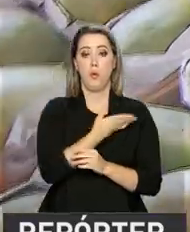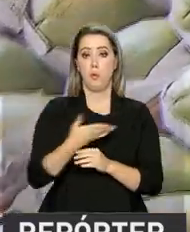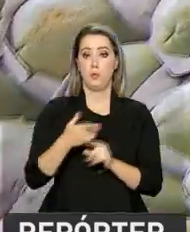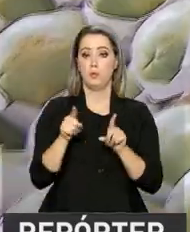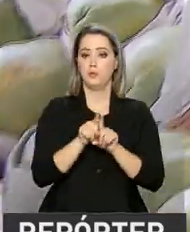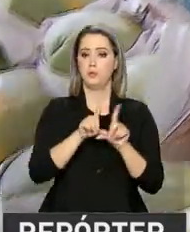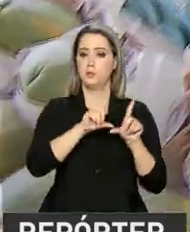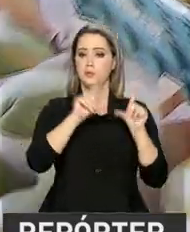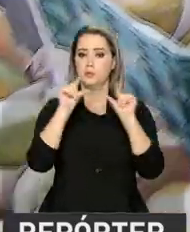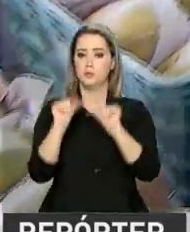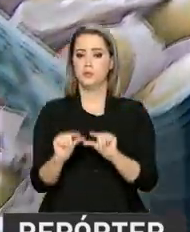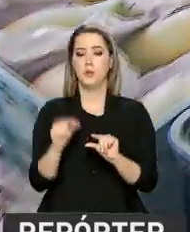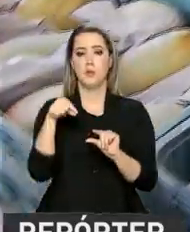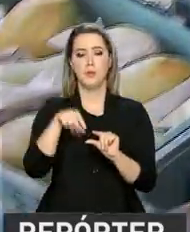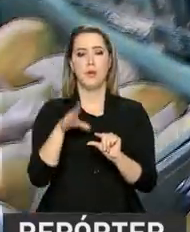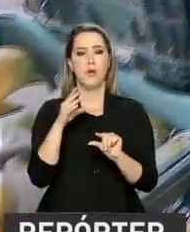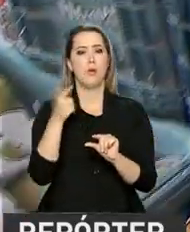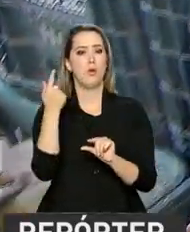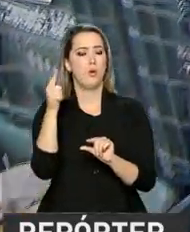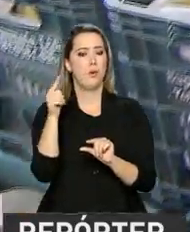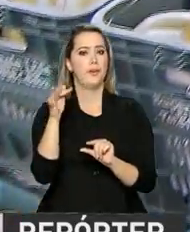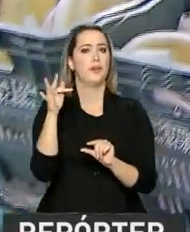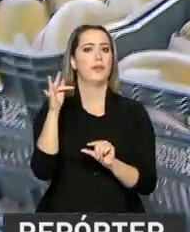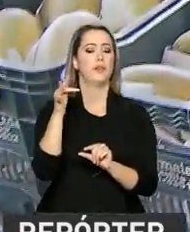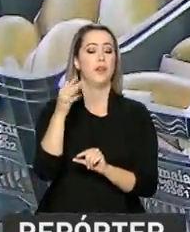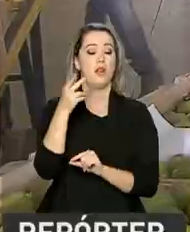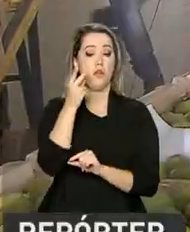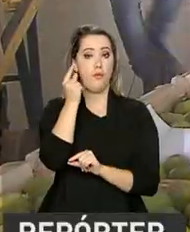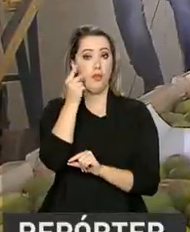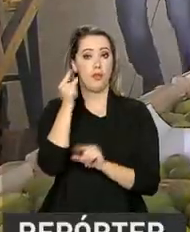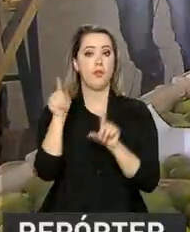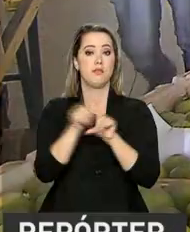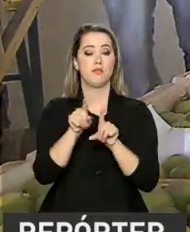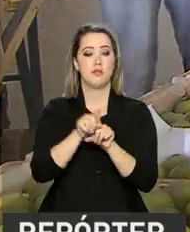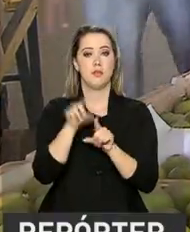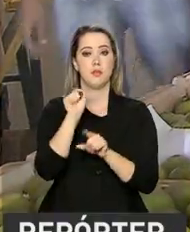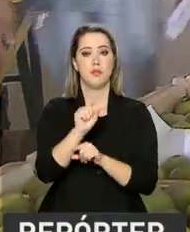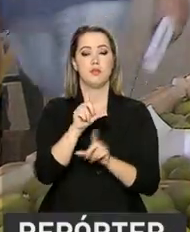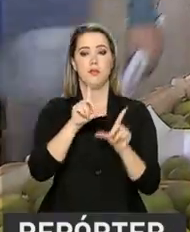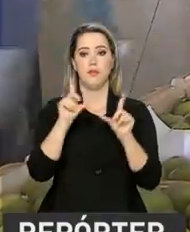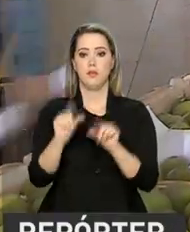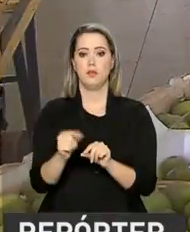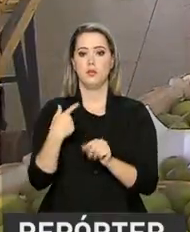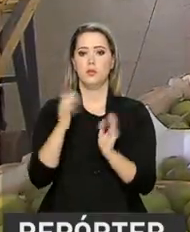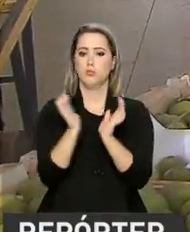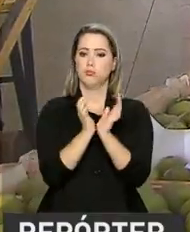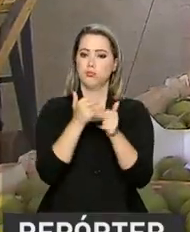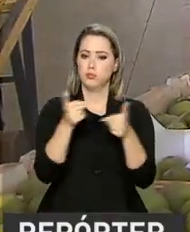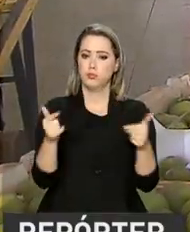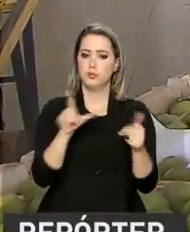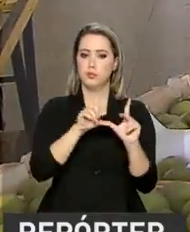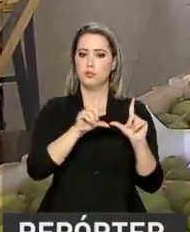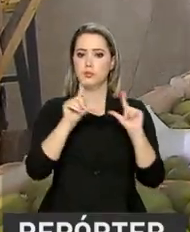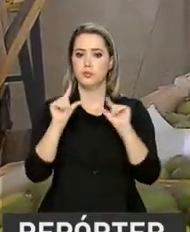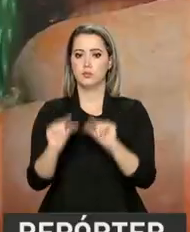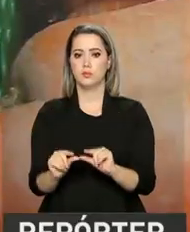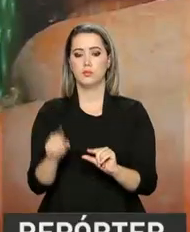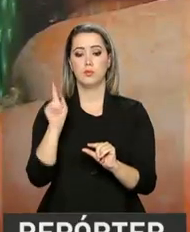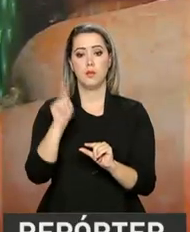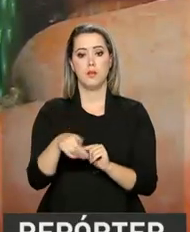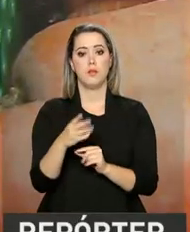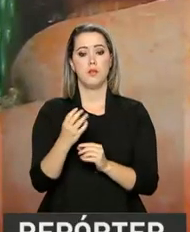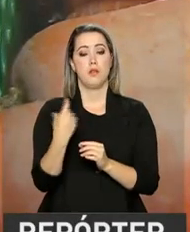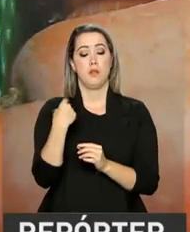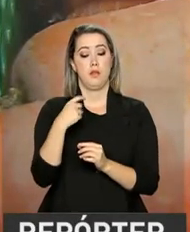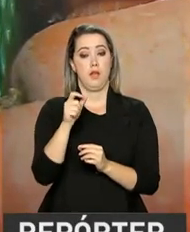houve queda de preço em Goiânia e Fortaleza. A hortaliça que mais apresentou baixa nos preços comercializados foi